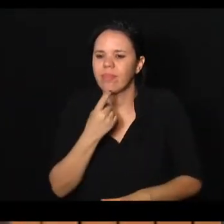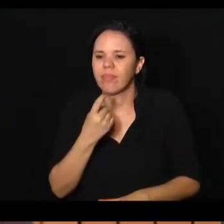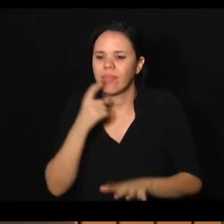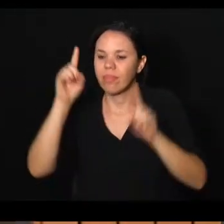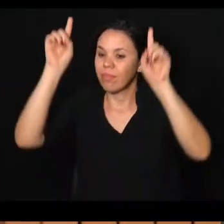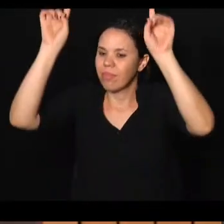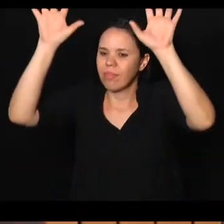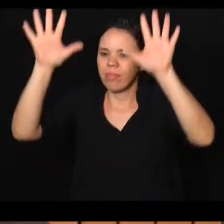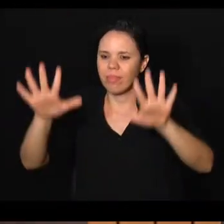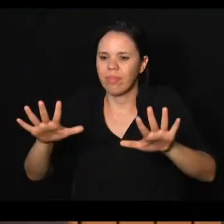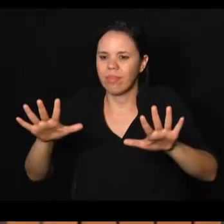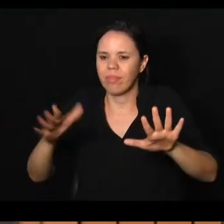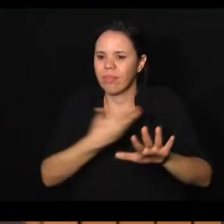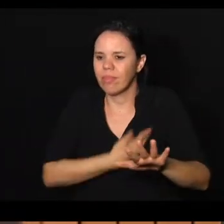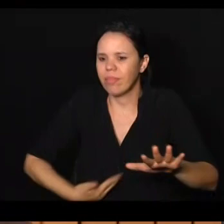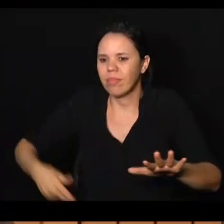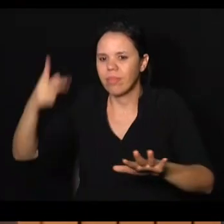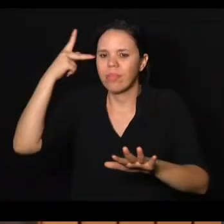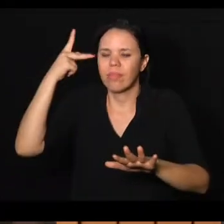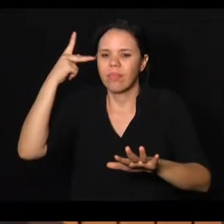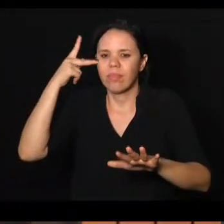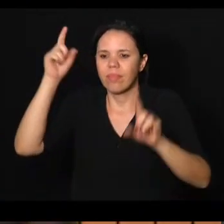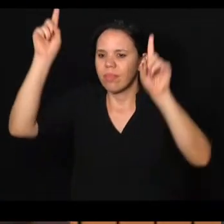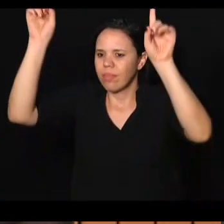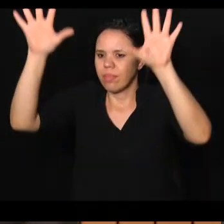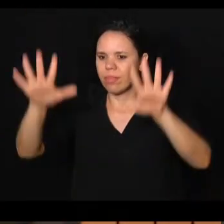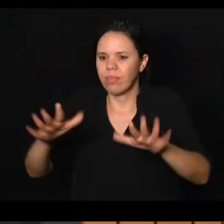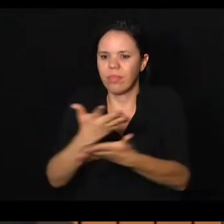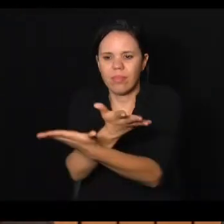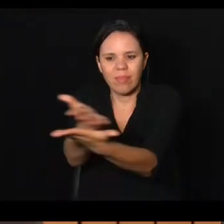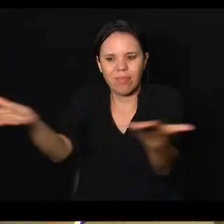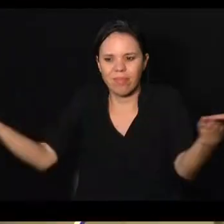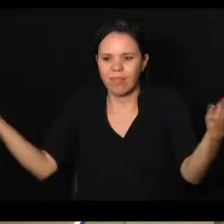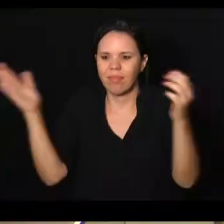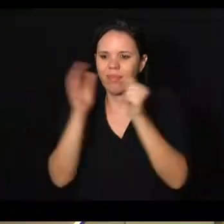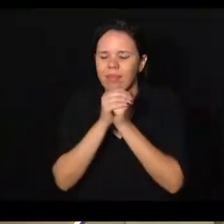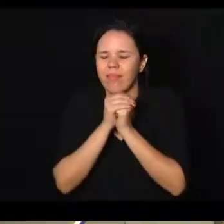Deus abençoe o estado de São Paulo. Que Deus abençoe todos vocês.